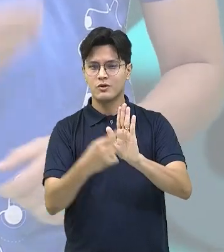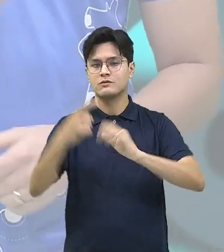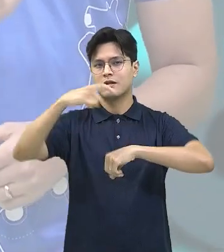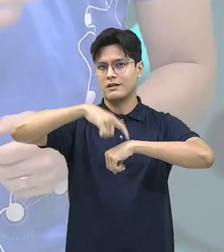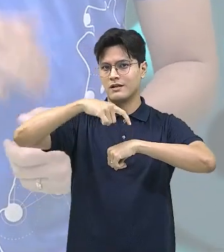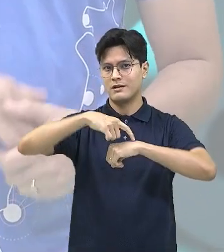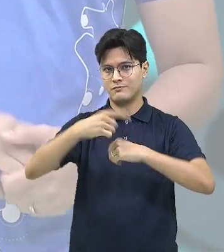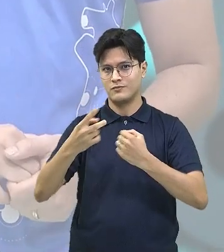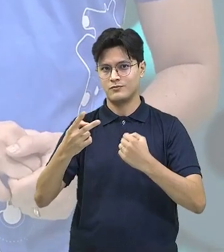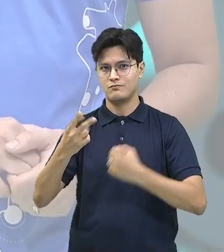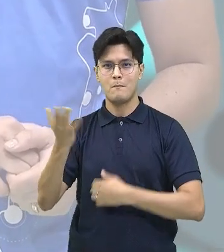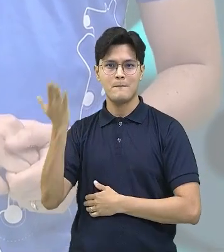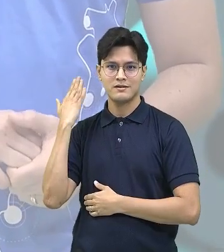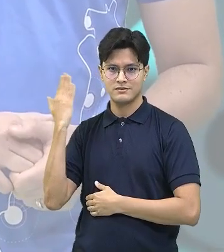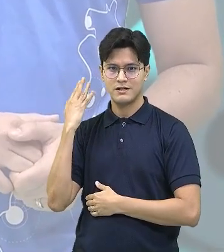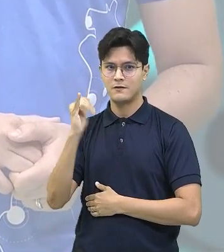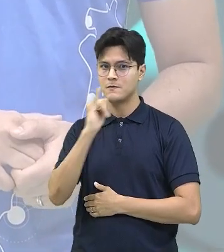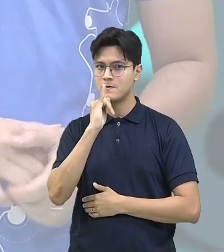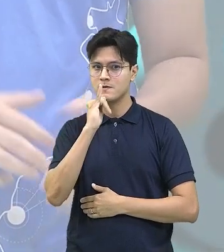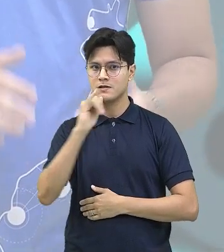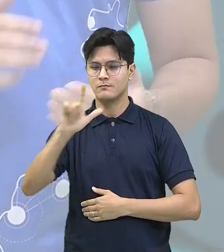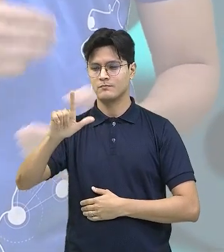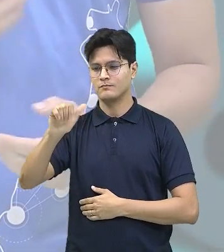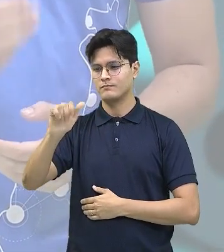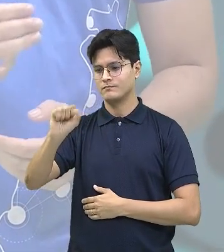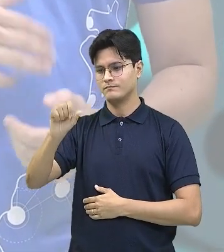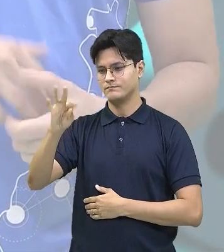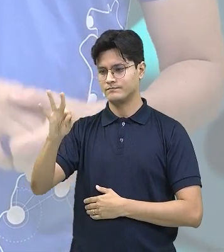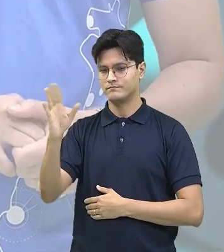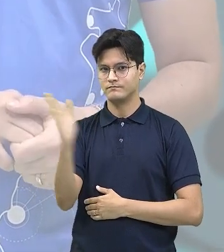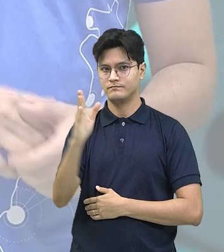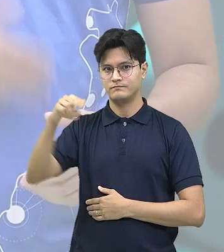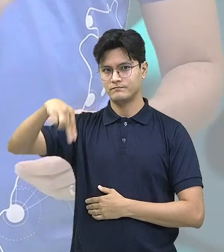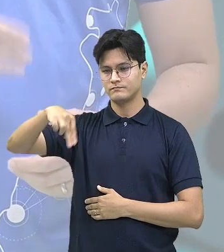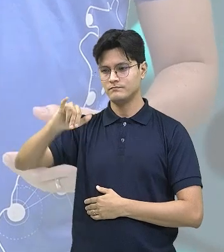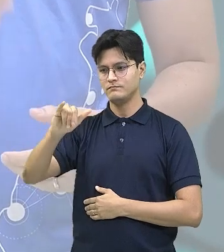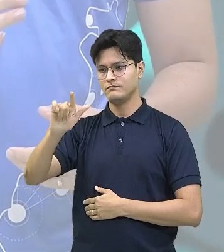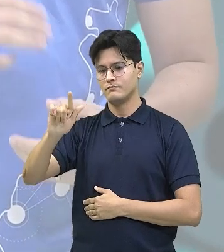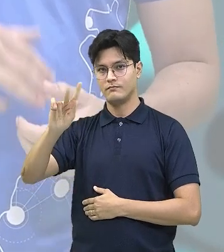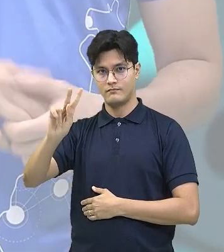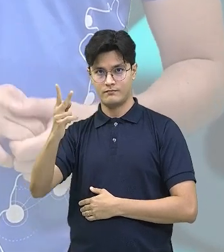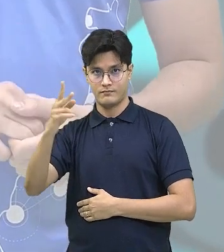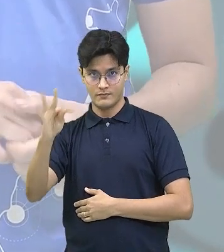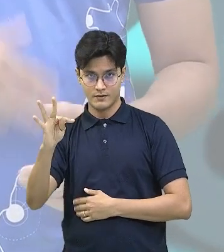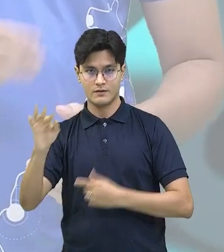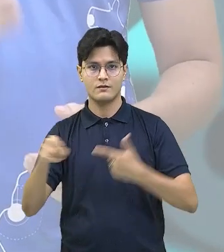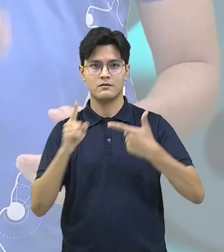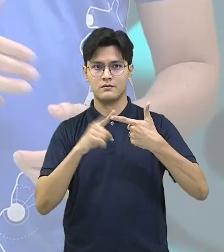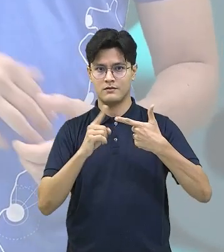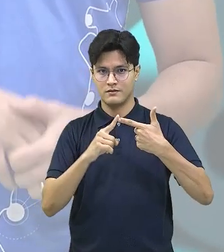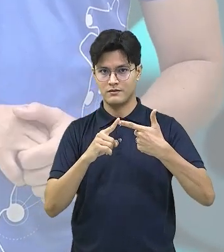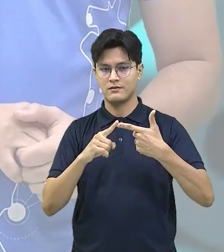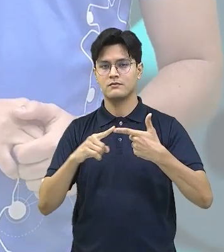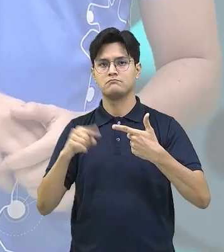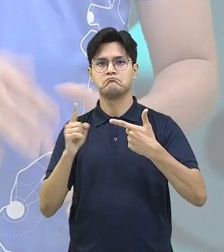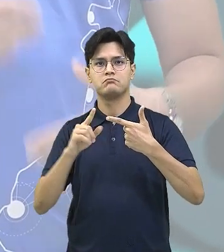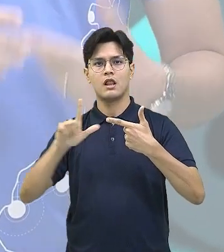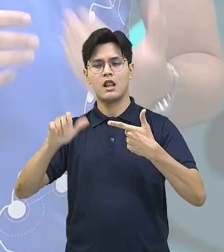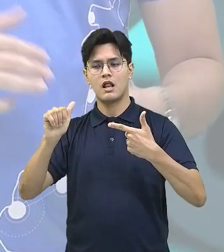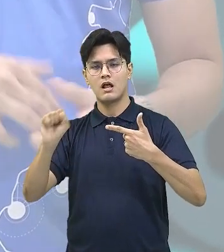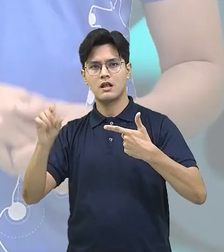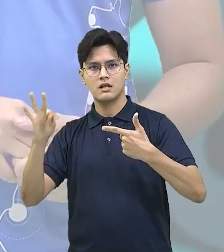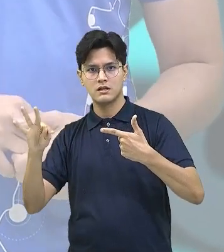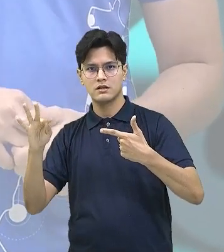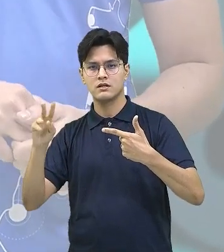exemplo, last night. Você está vendo aí, last night, last week, last year.